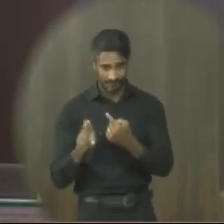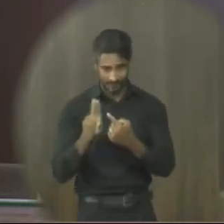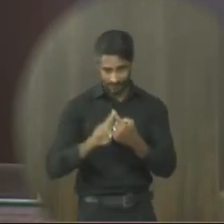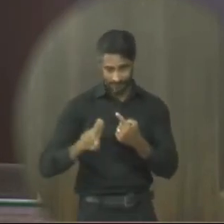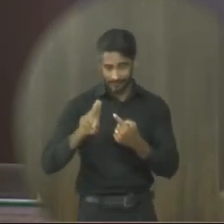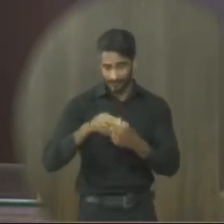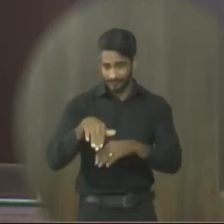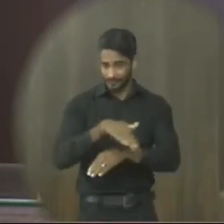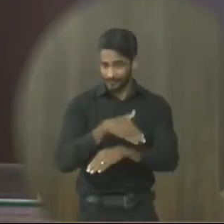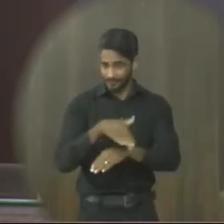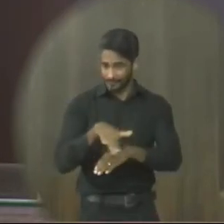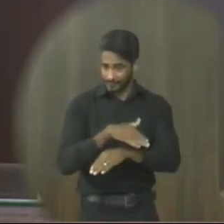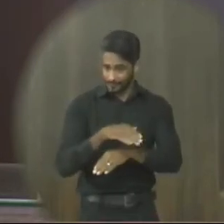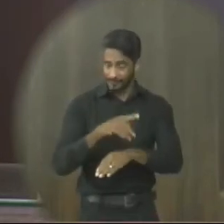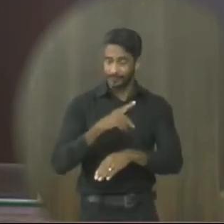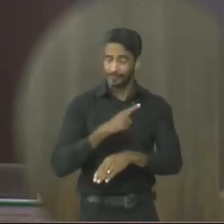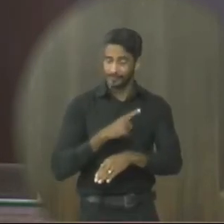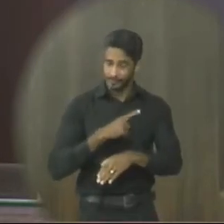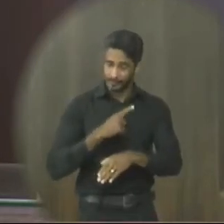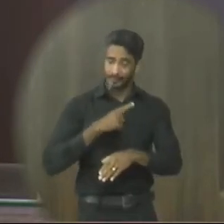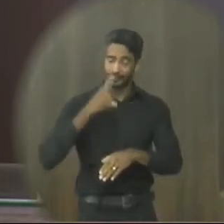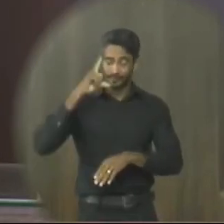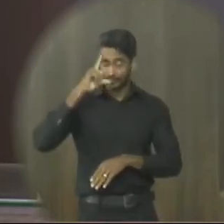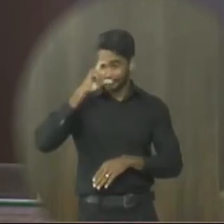transfegabilidade na rua que